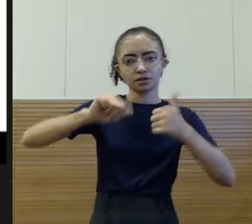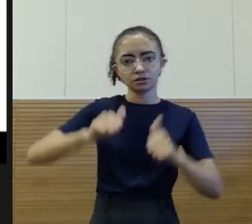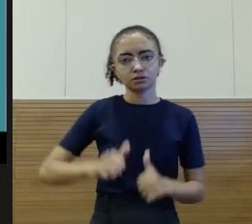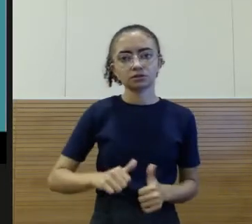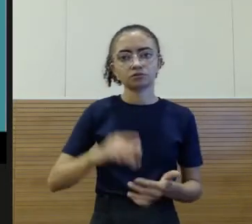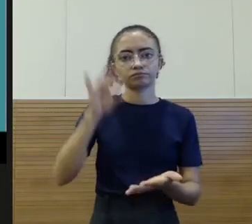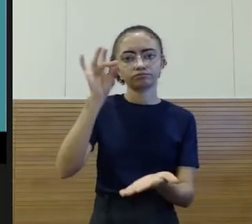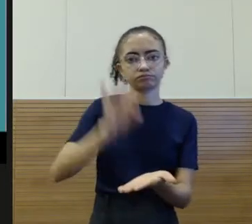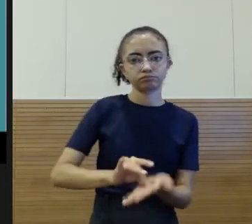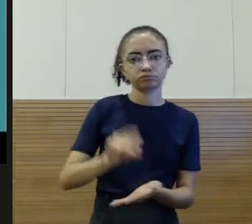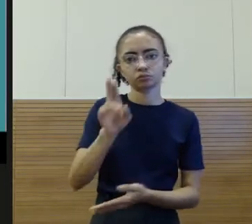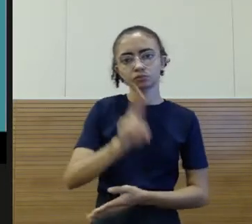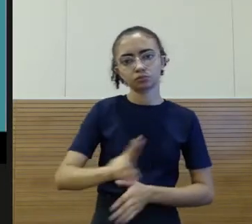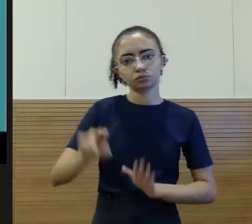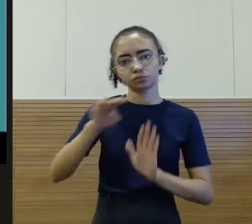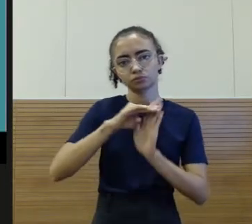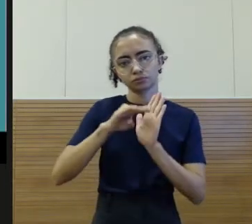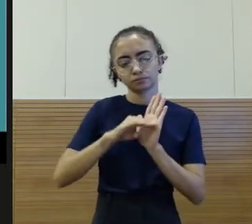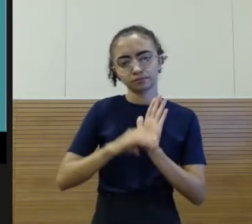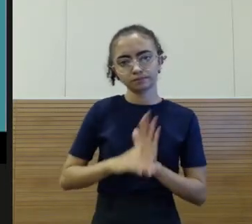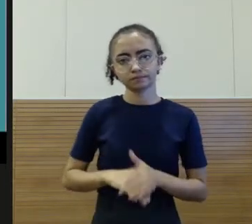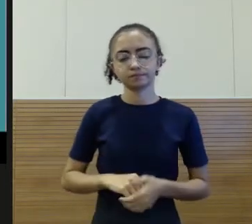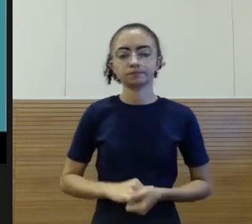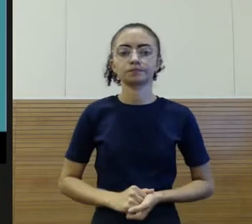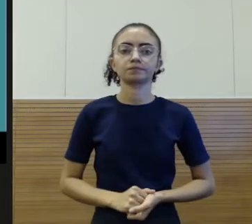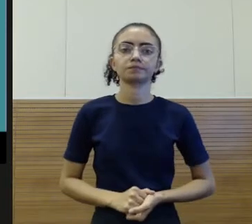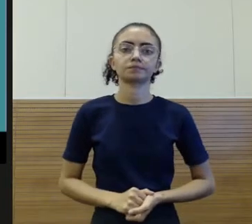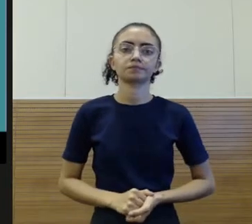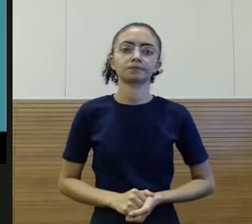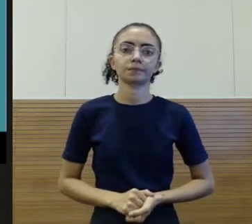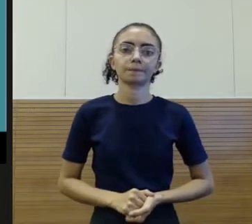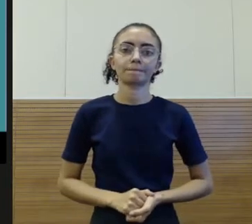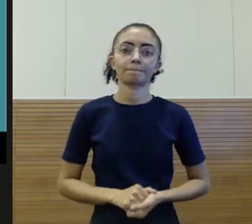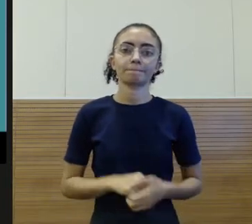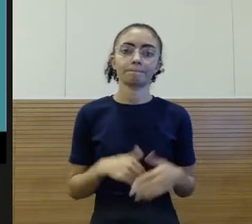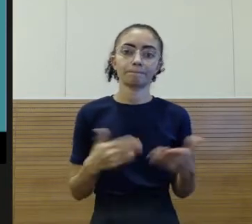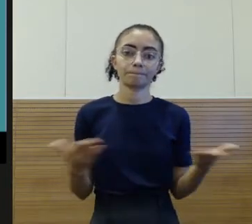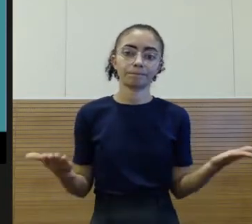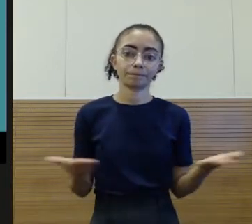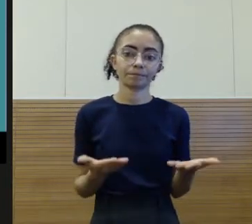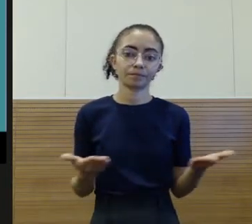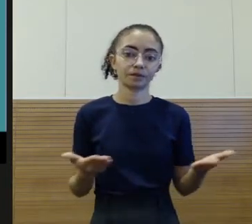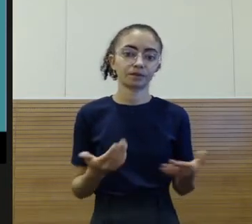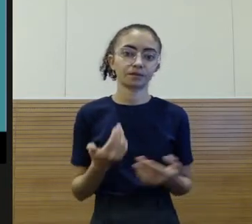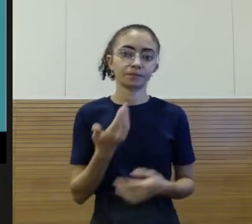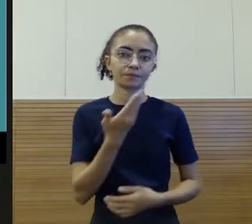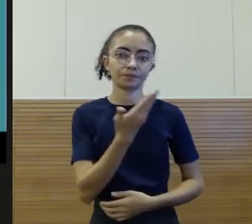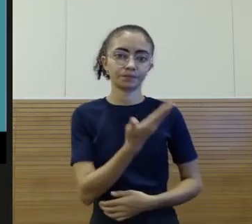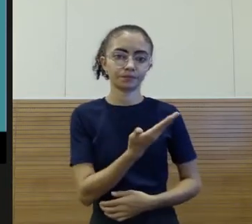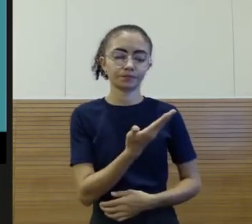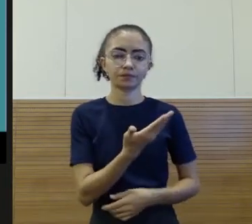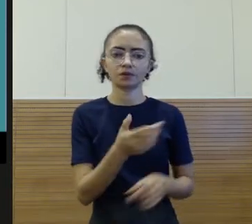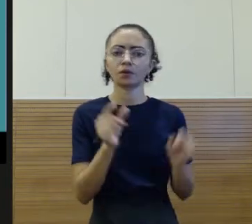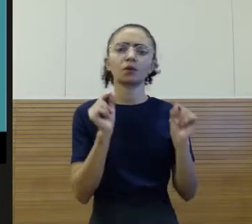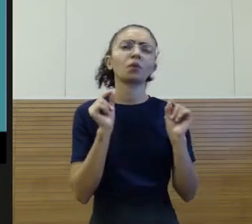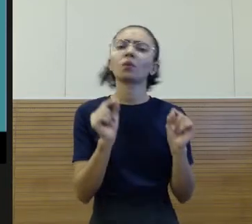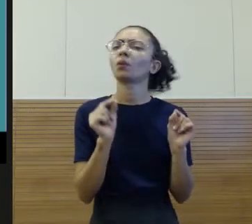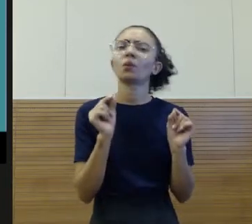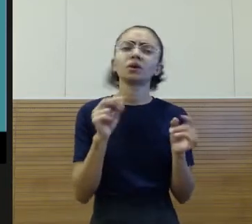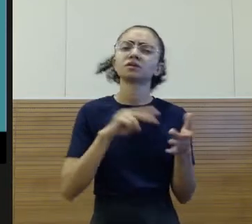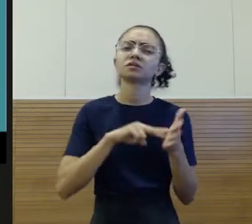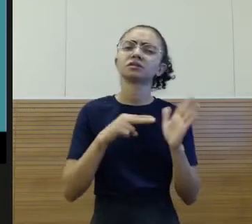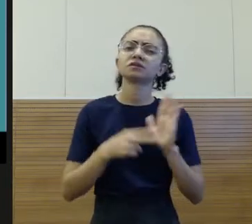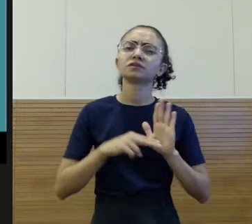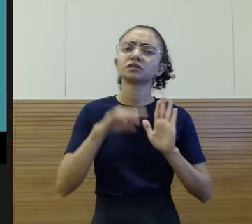dessas plataformas para trocar experiências. Agora, basicamente, aqui, o que são os guias alimentares?